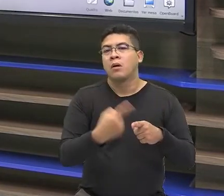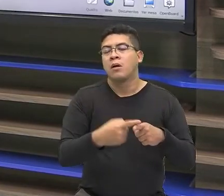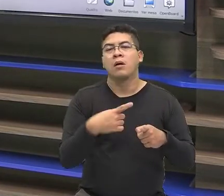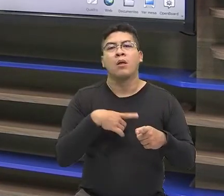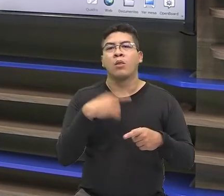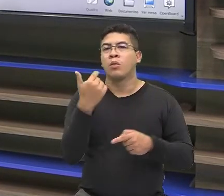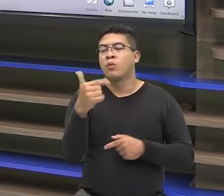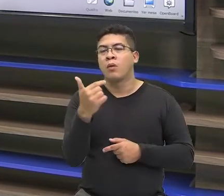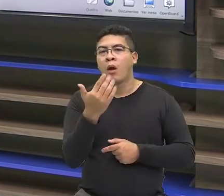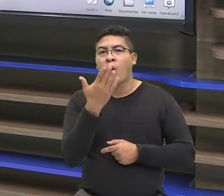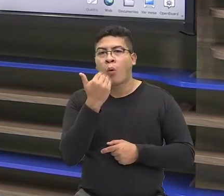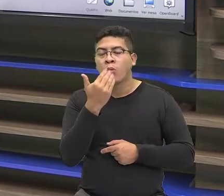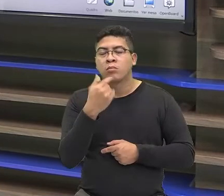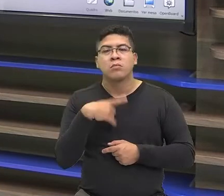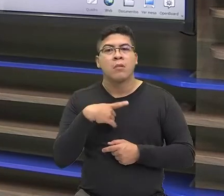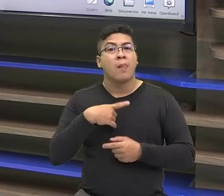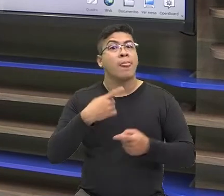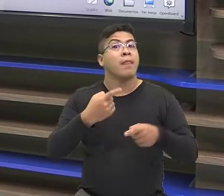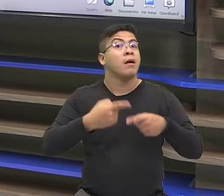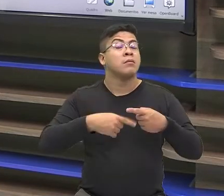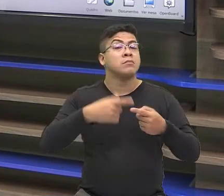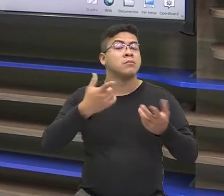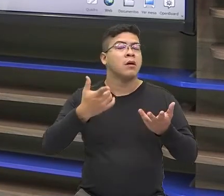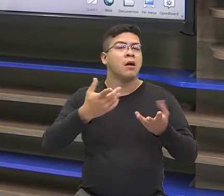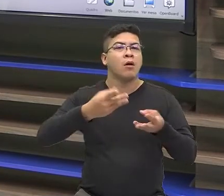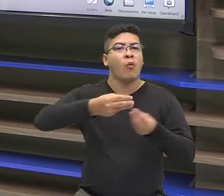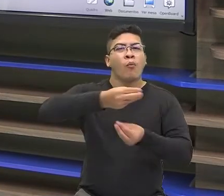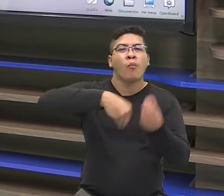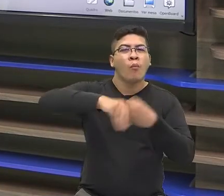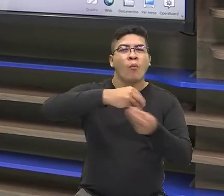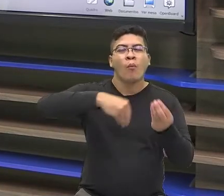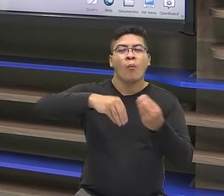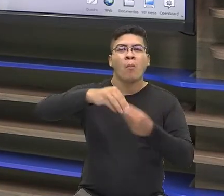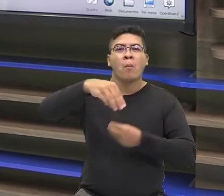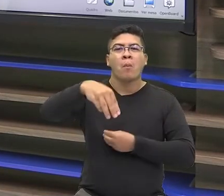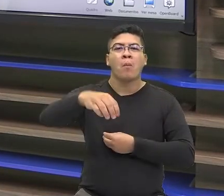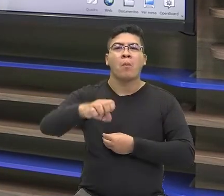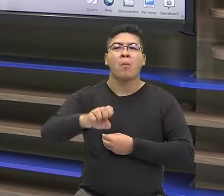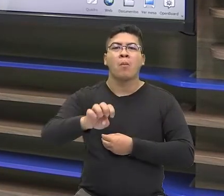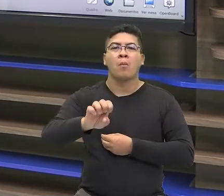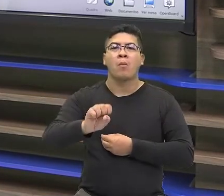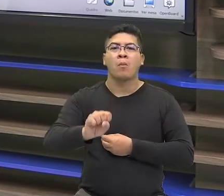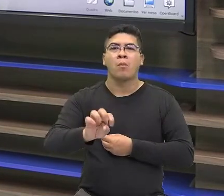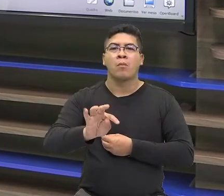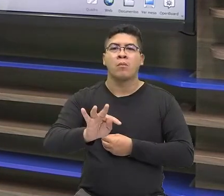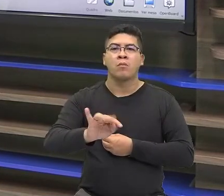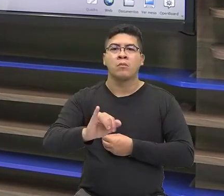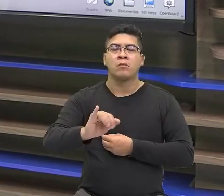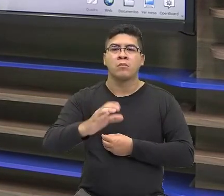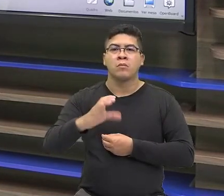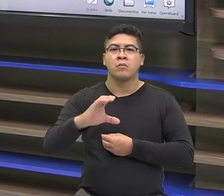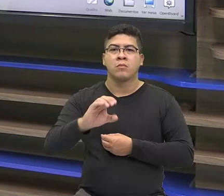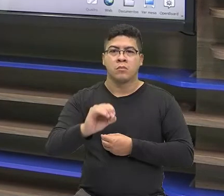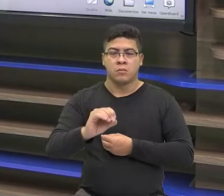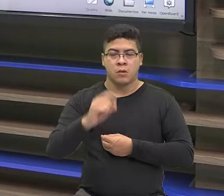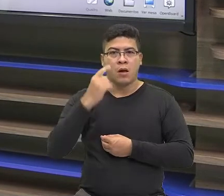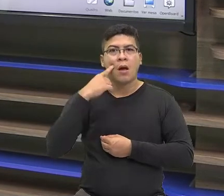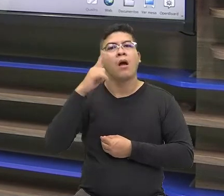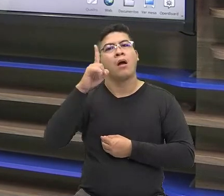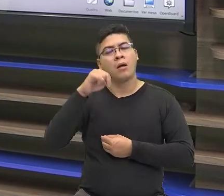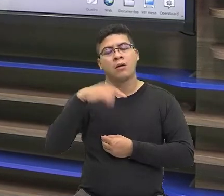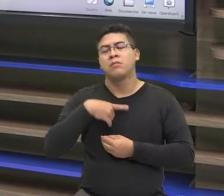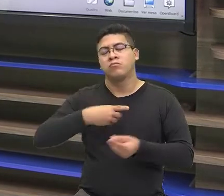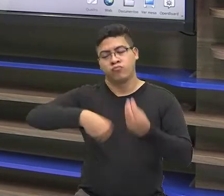dele ser mestiço, né? Não ser um povo, dizer que um povo mestiço, que essa